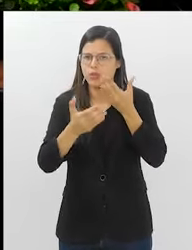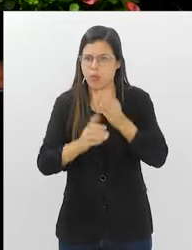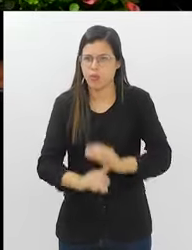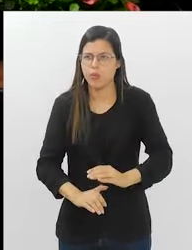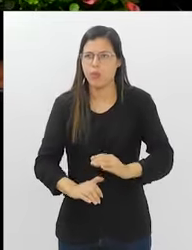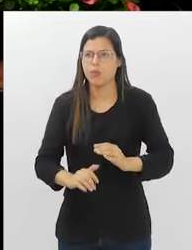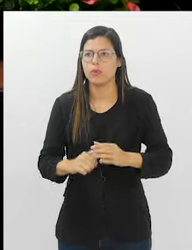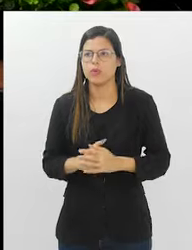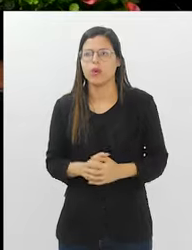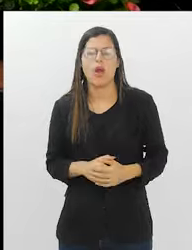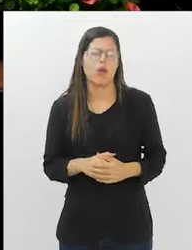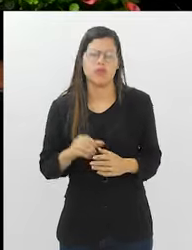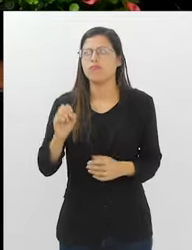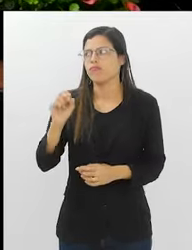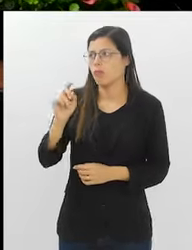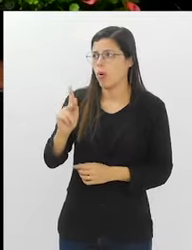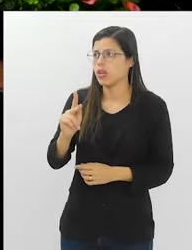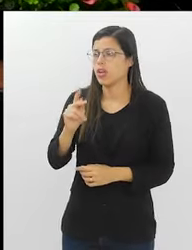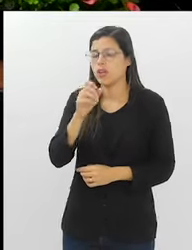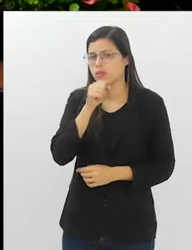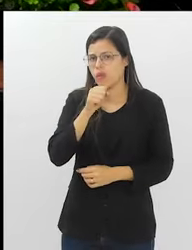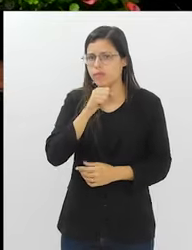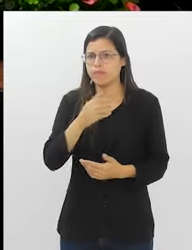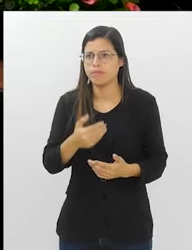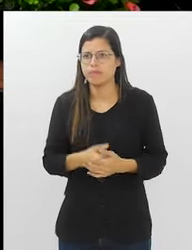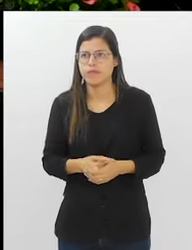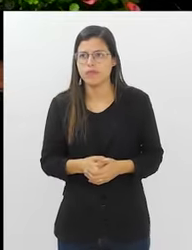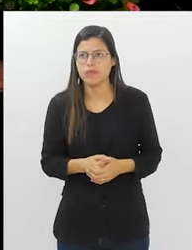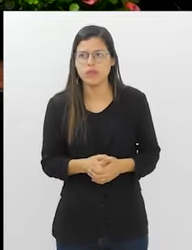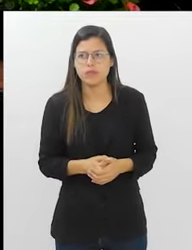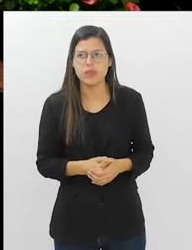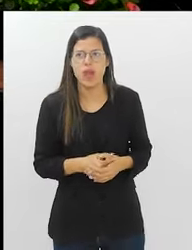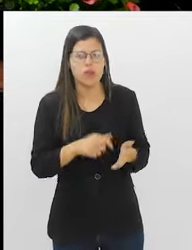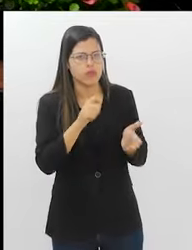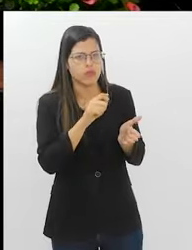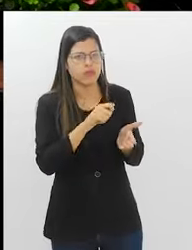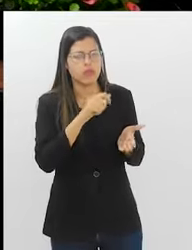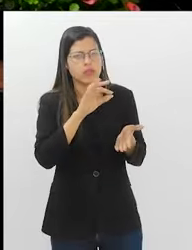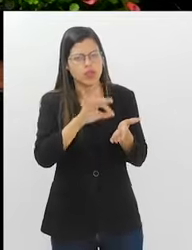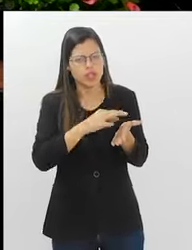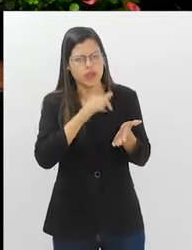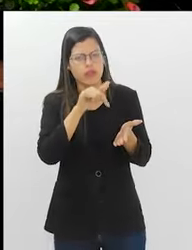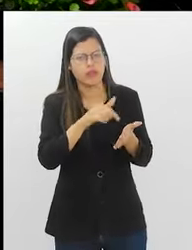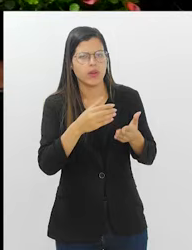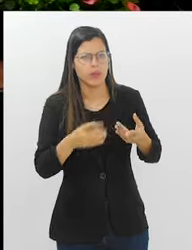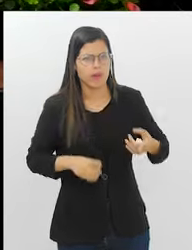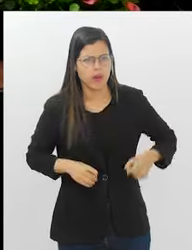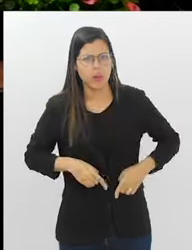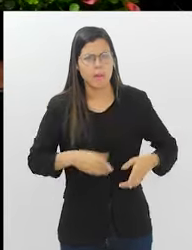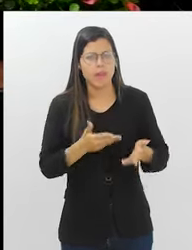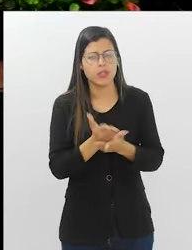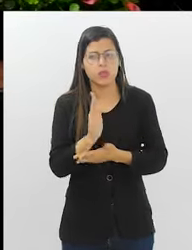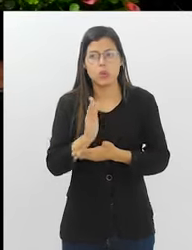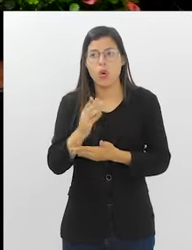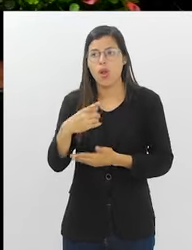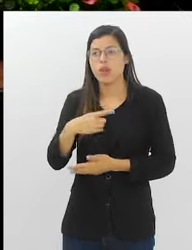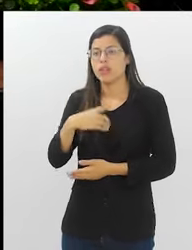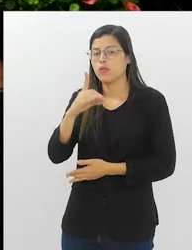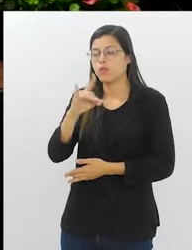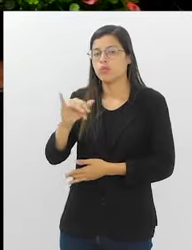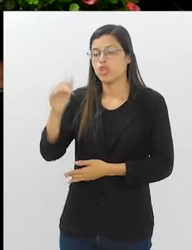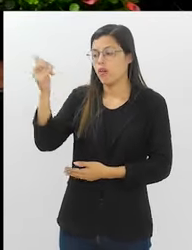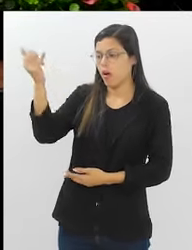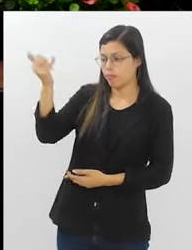tal, você... Aí eu disse, tá bom, vó. Aí escrevi meu primo, ele passou tudo. Aí um dia ela chega para